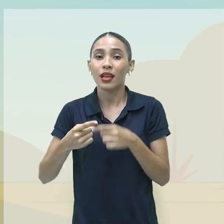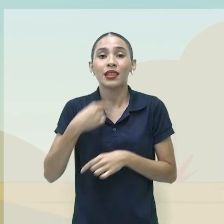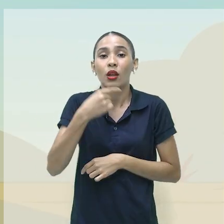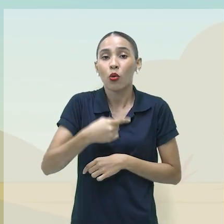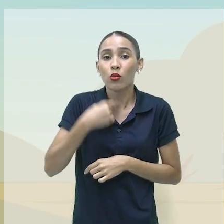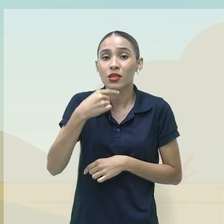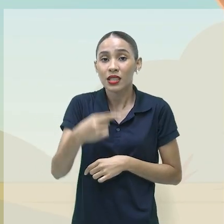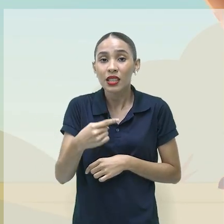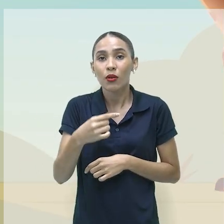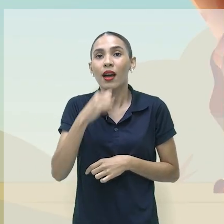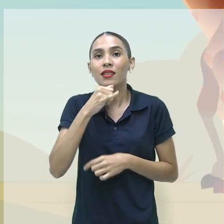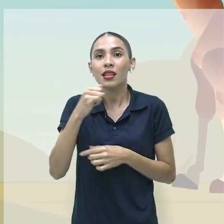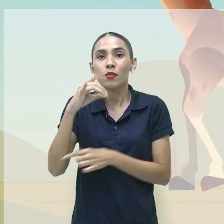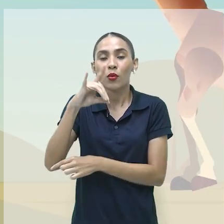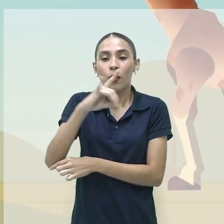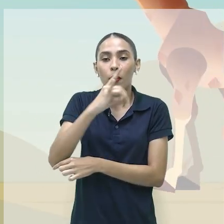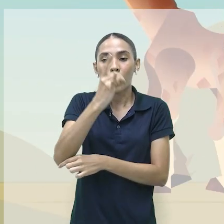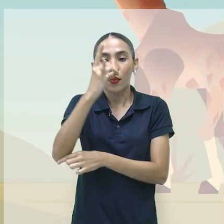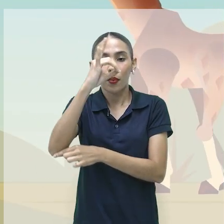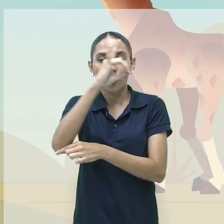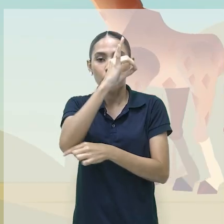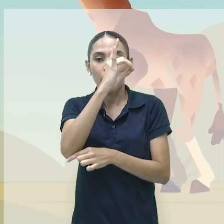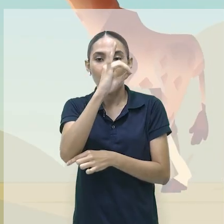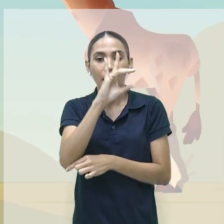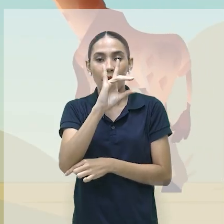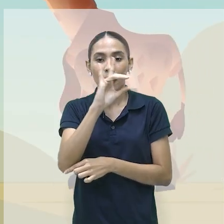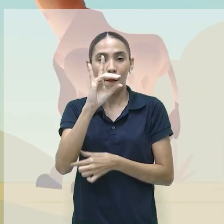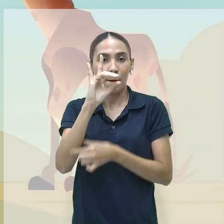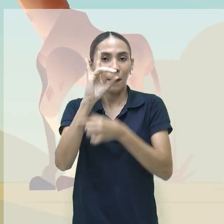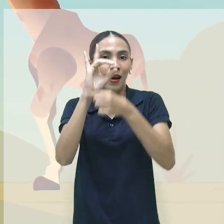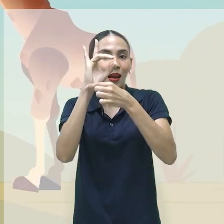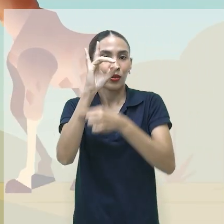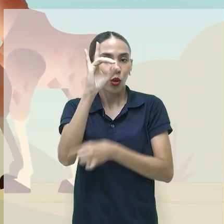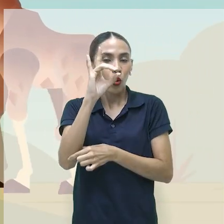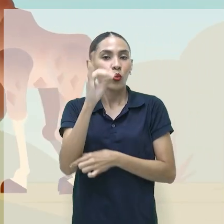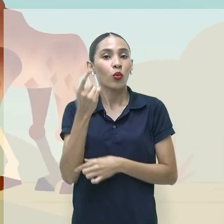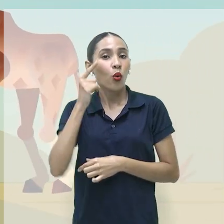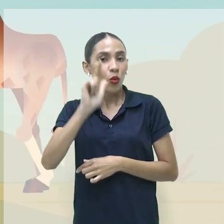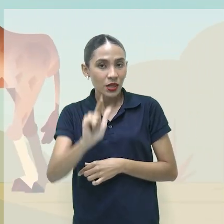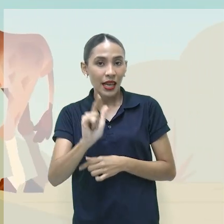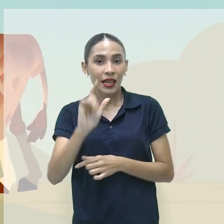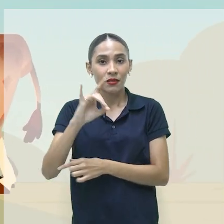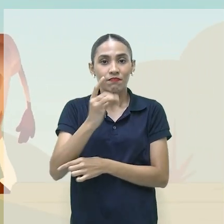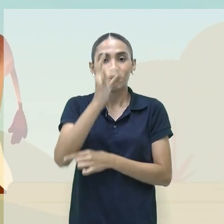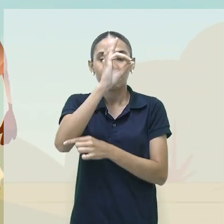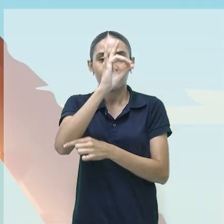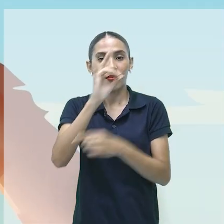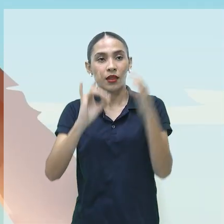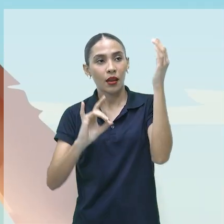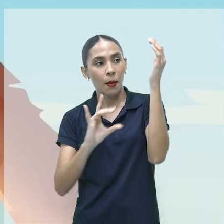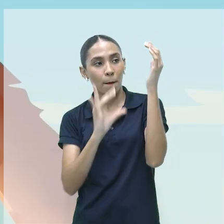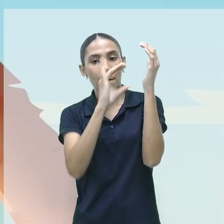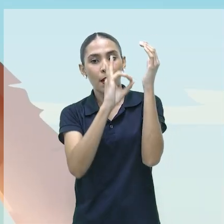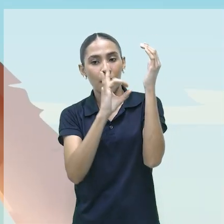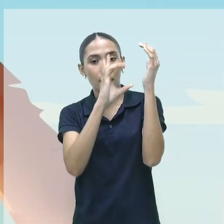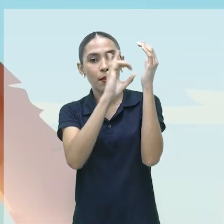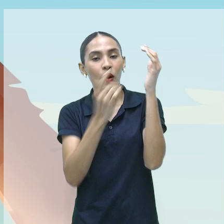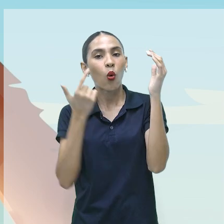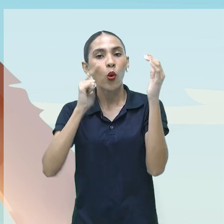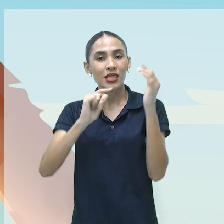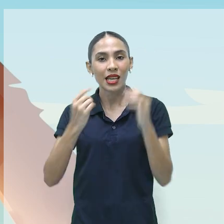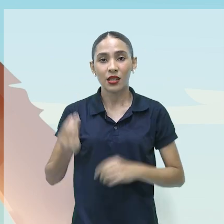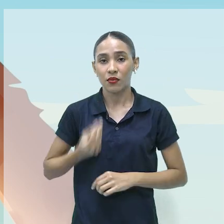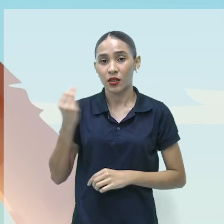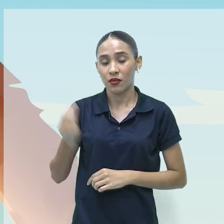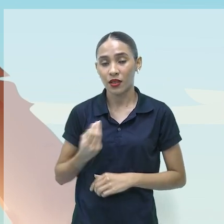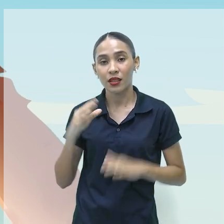né, porque ela não possui a característica de ter um pescoço mais longo. E aquelas que têm pescoço mais longo vão sobreviver. Então,